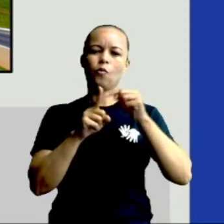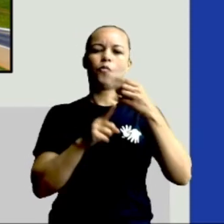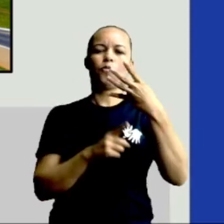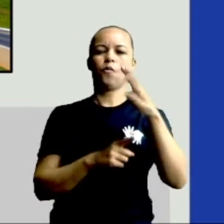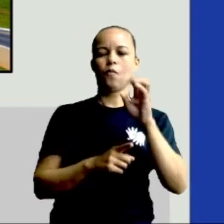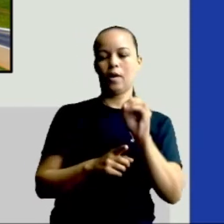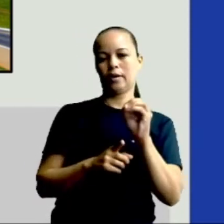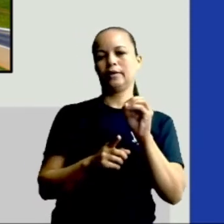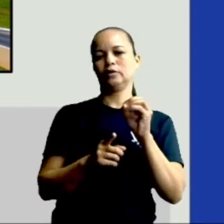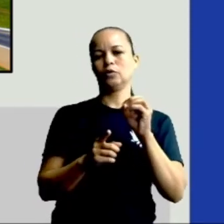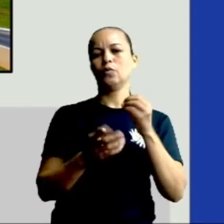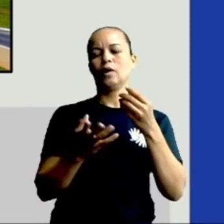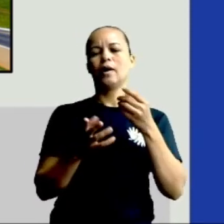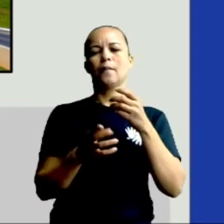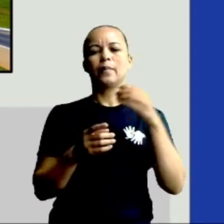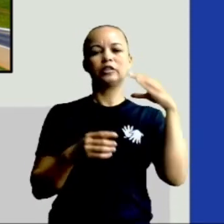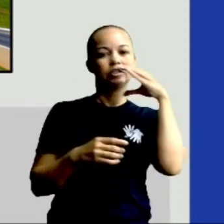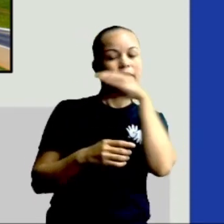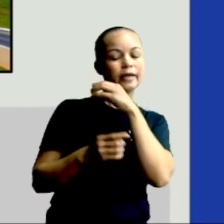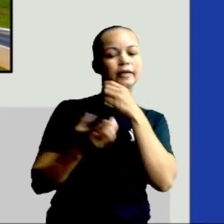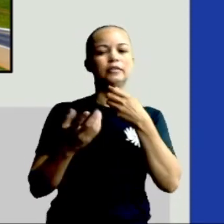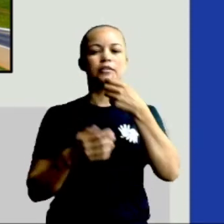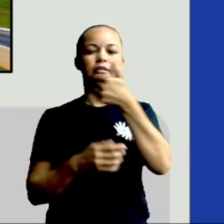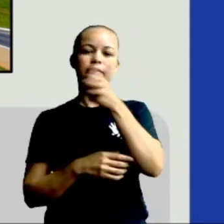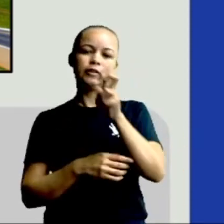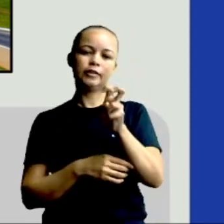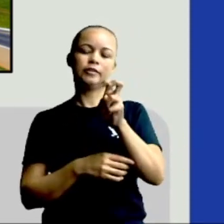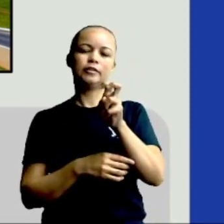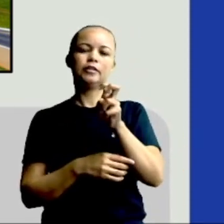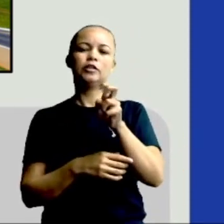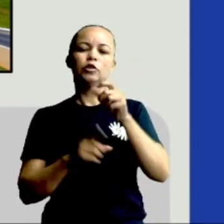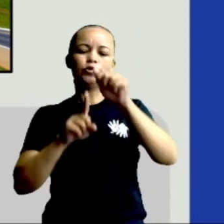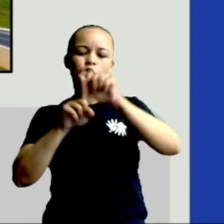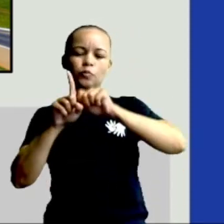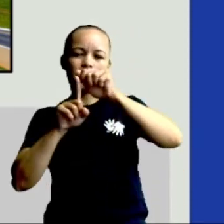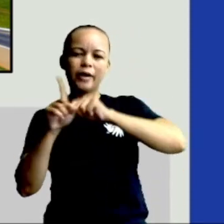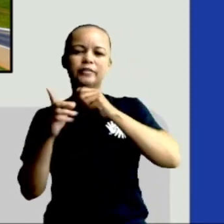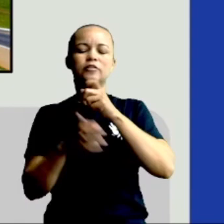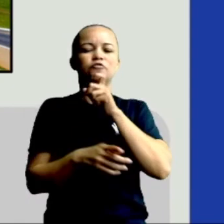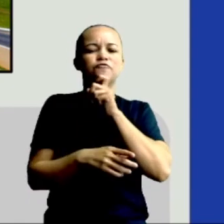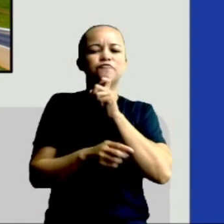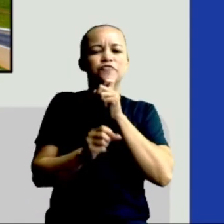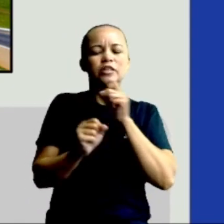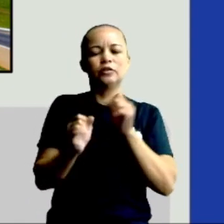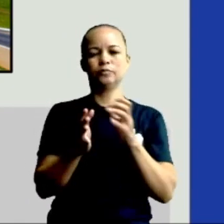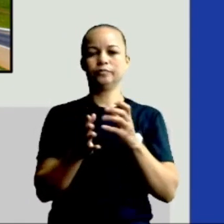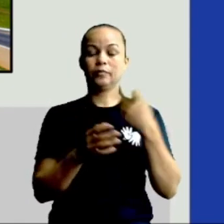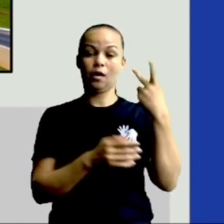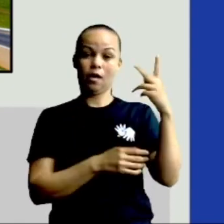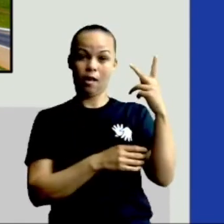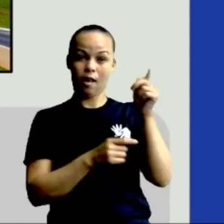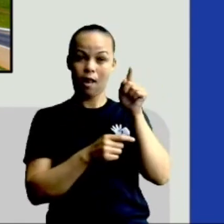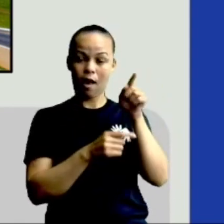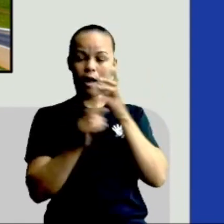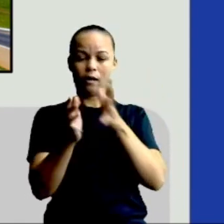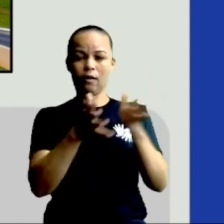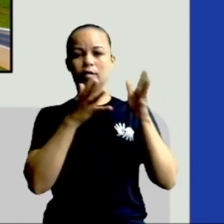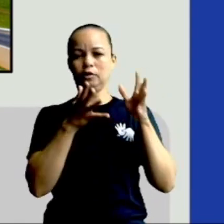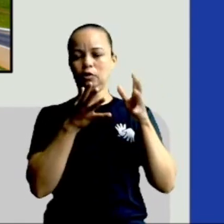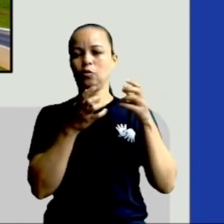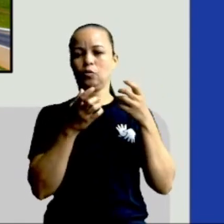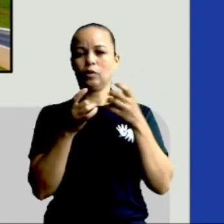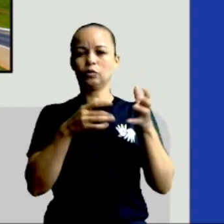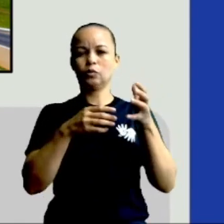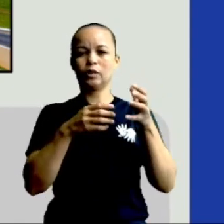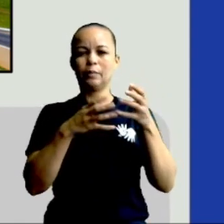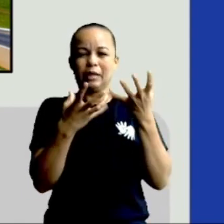quentes e de 15 graus nos meses mais frios. Lá, no clima, quando é tão seco, chega até rachar a pele